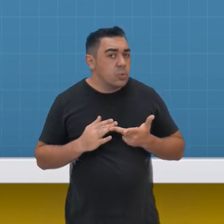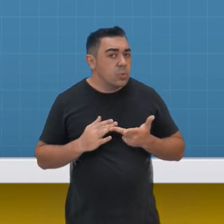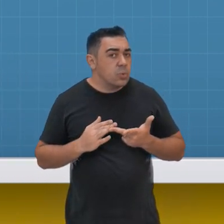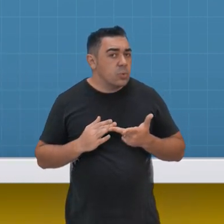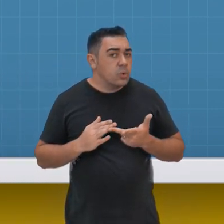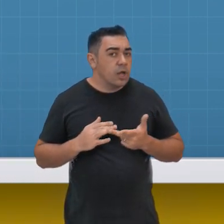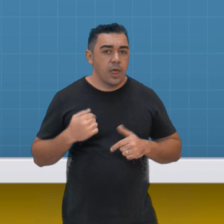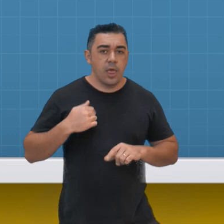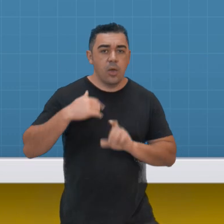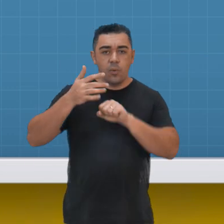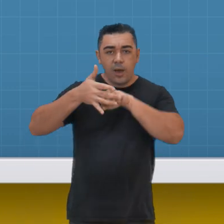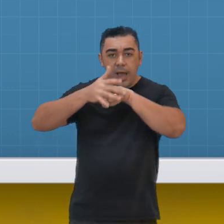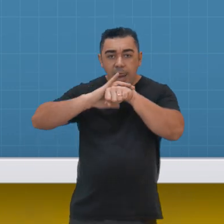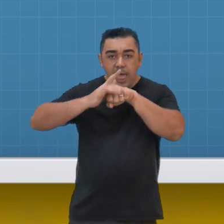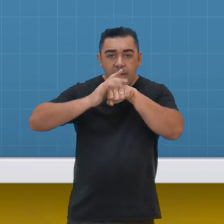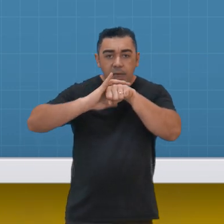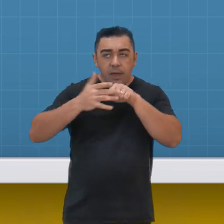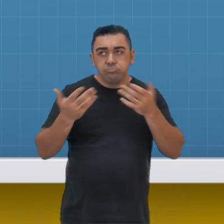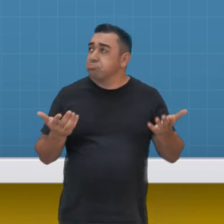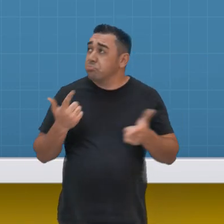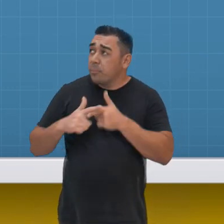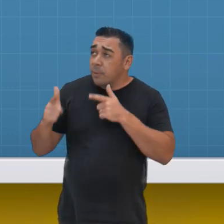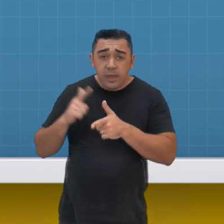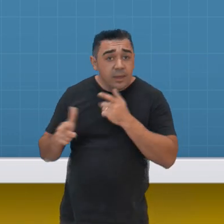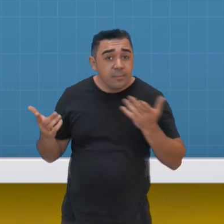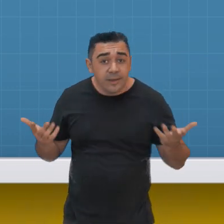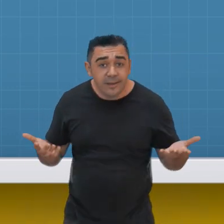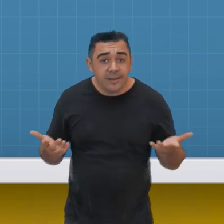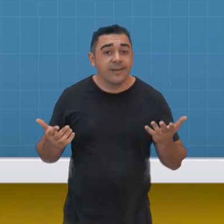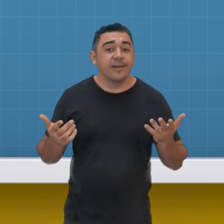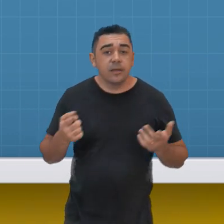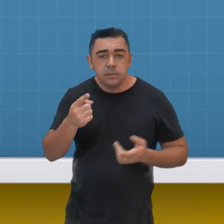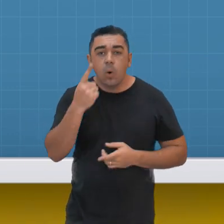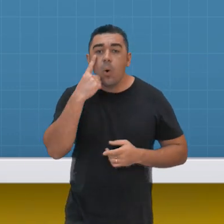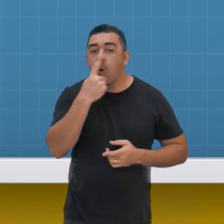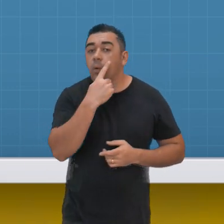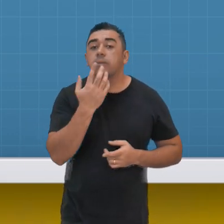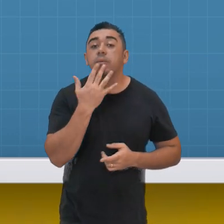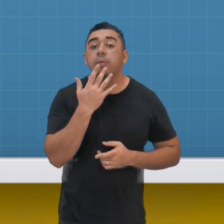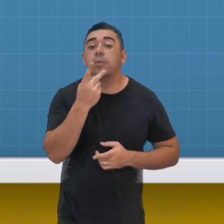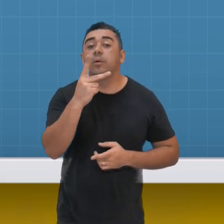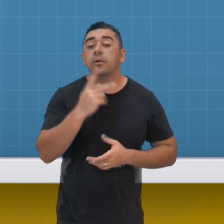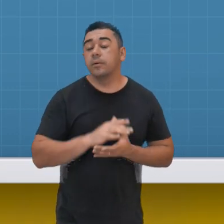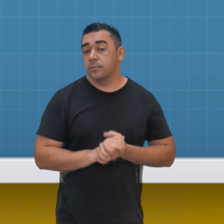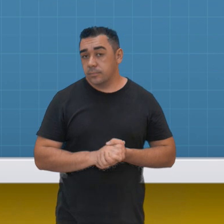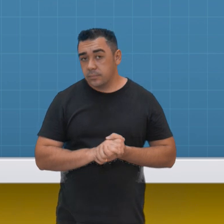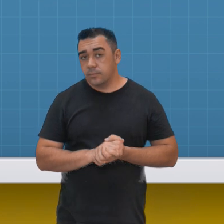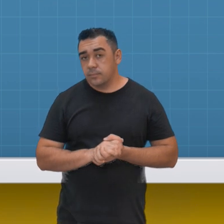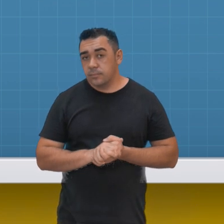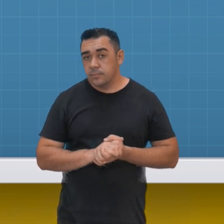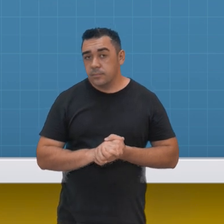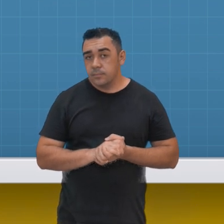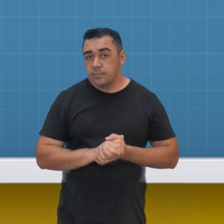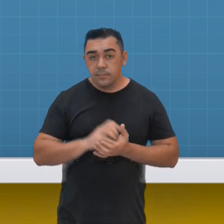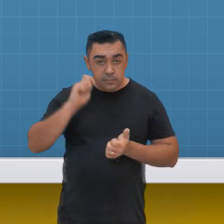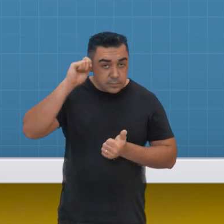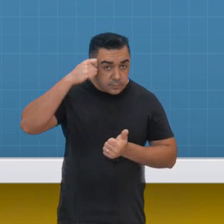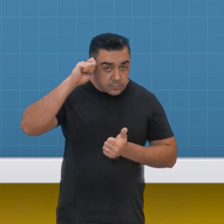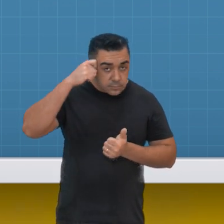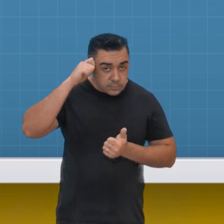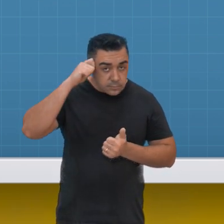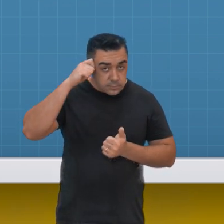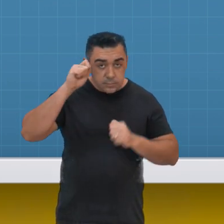meu cabelo eu sou careca. Você é careca? Tudo bem. Os seus olhos são